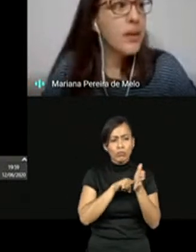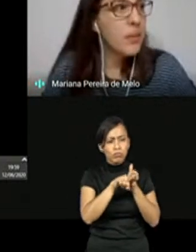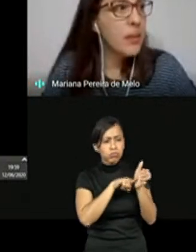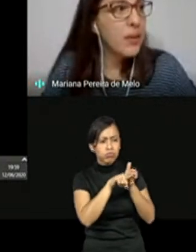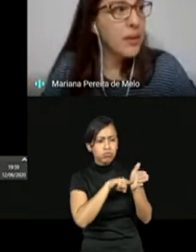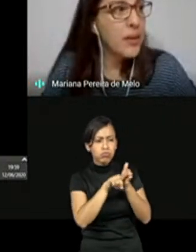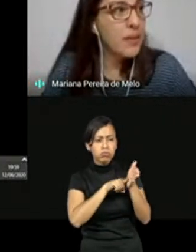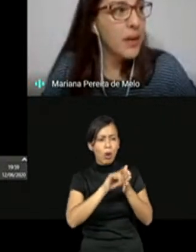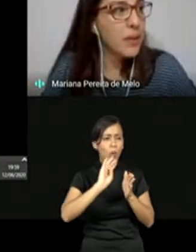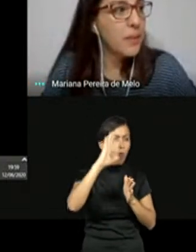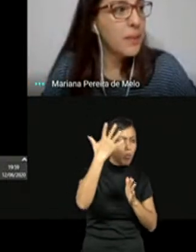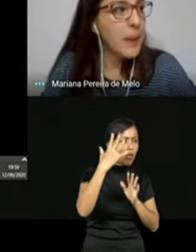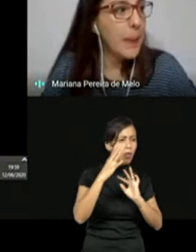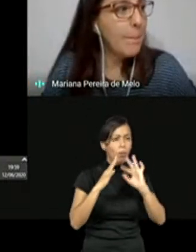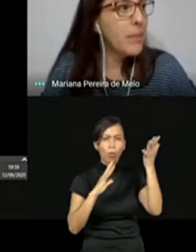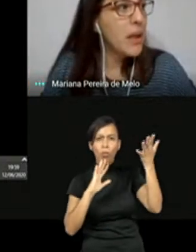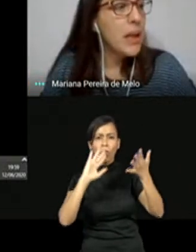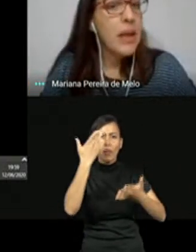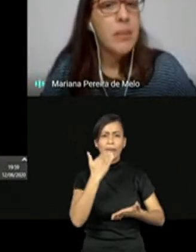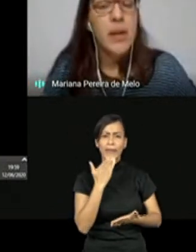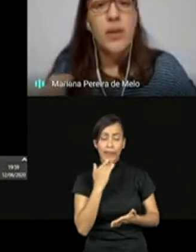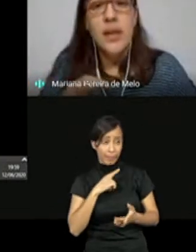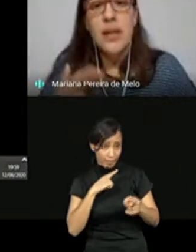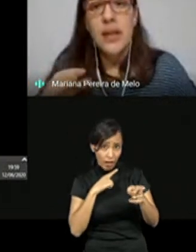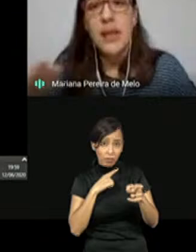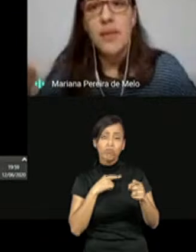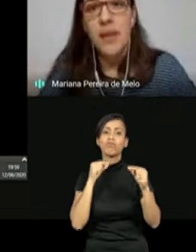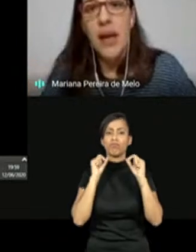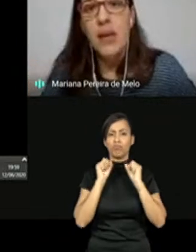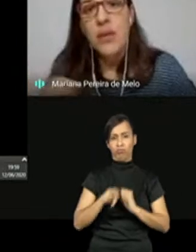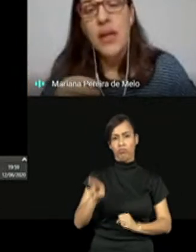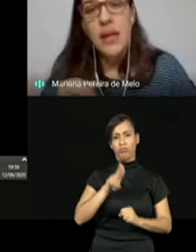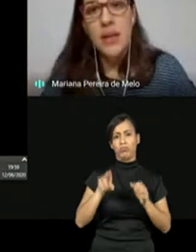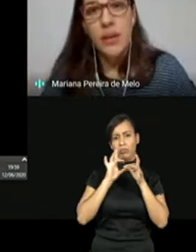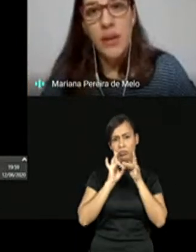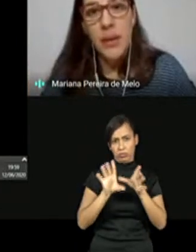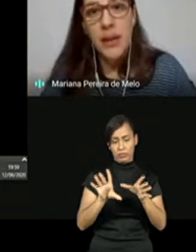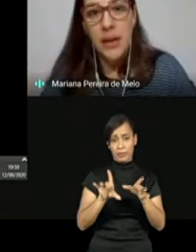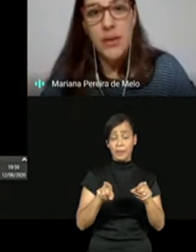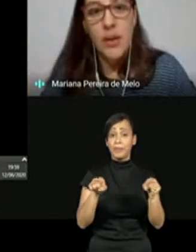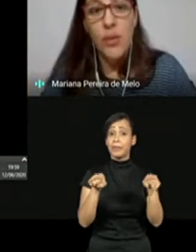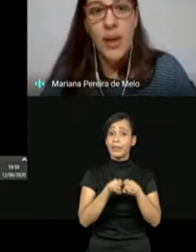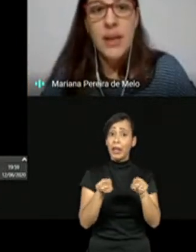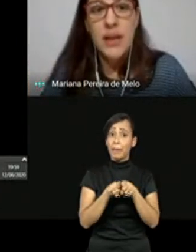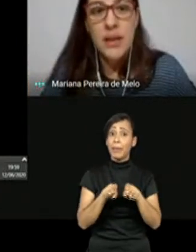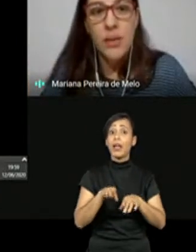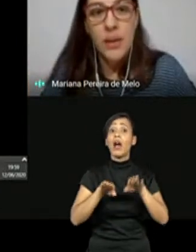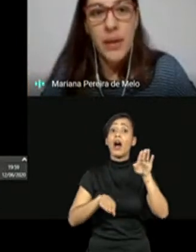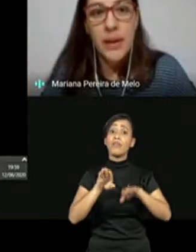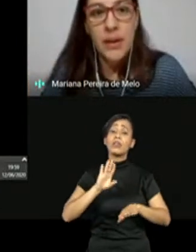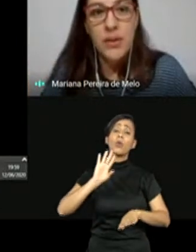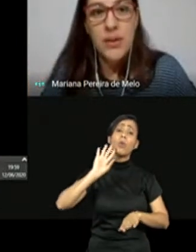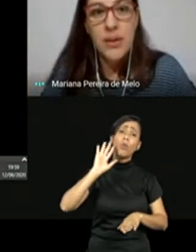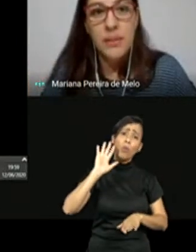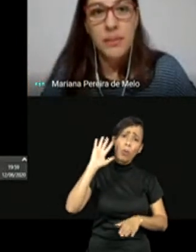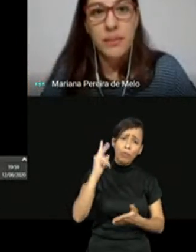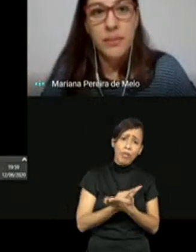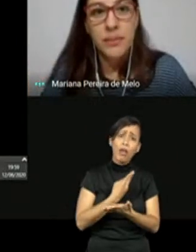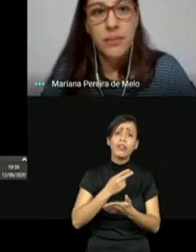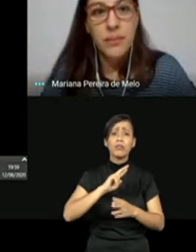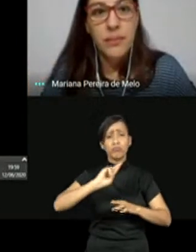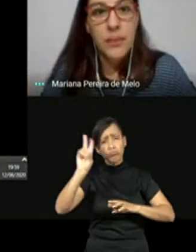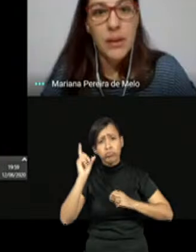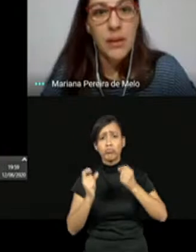ocorre em determinado intervalo, tá? Lembrando que esses intervalos, eles são independentes, a ocorrência, eles são independentes.